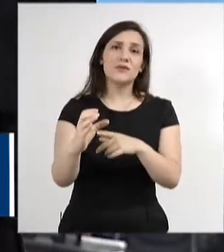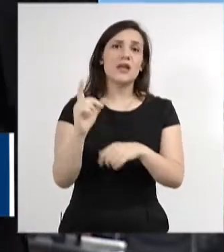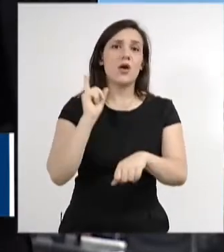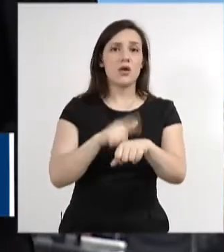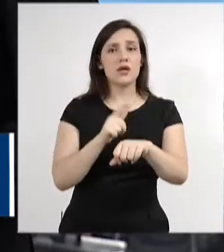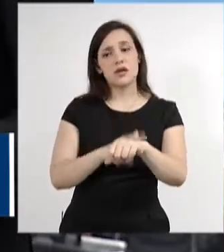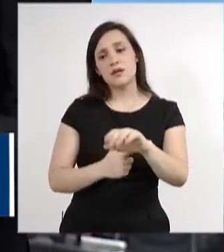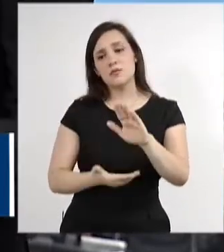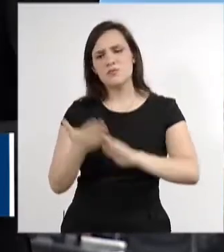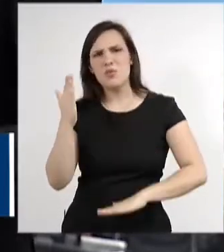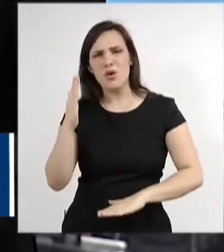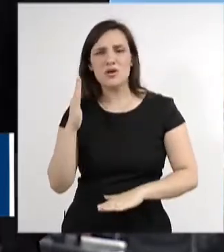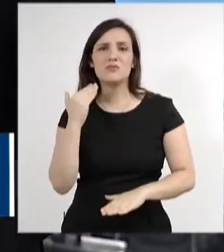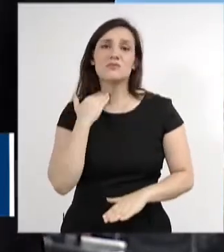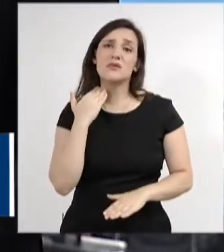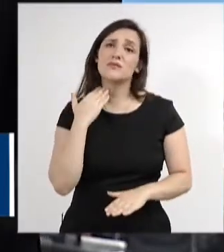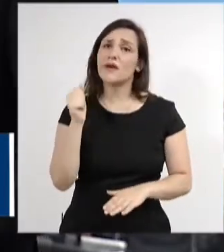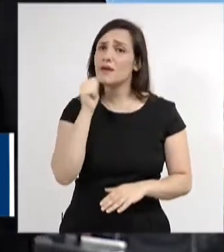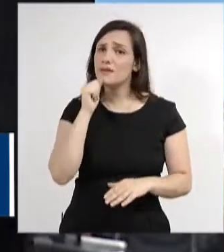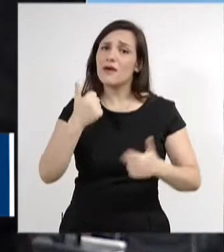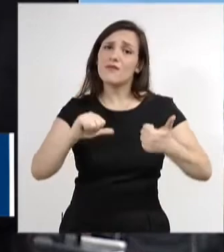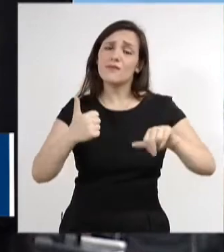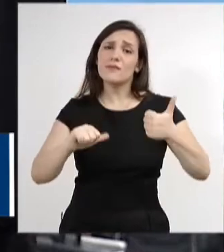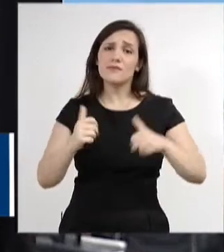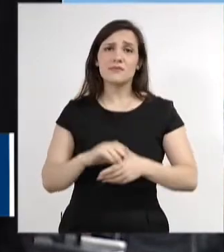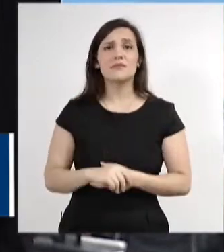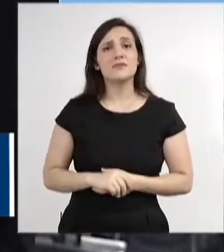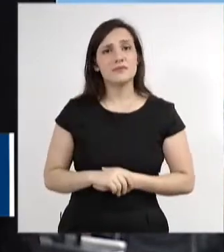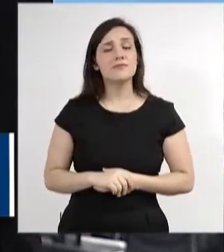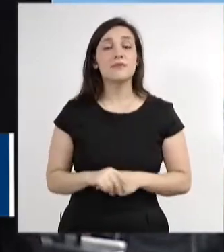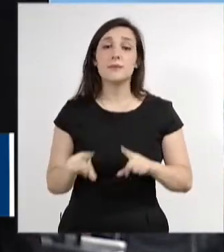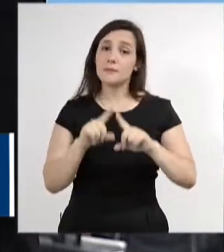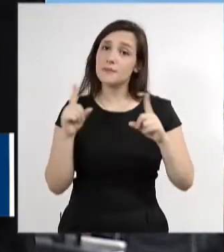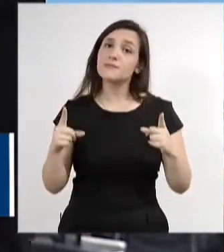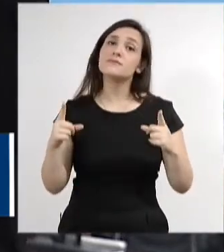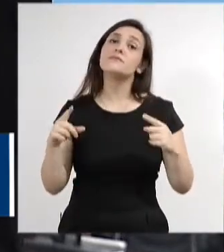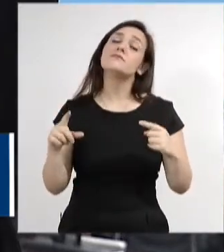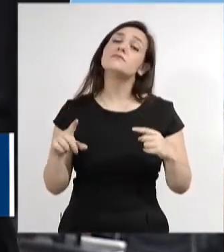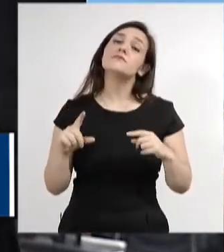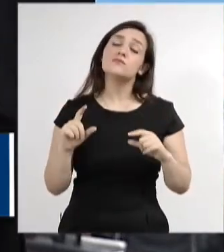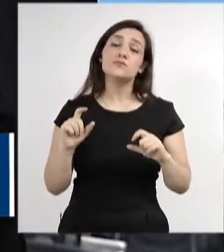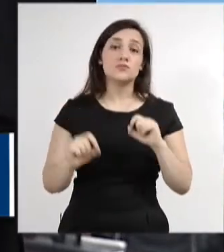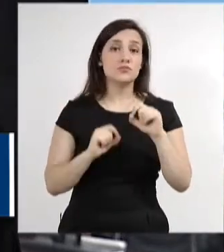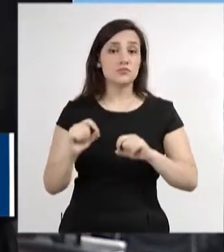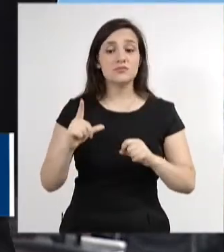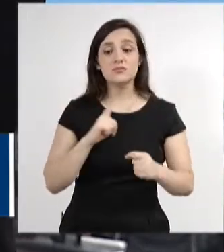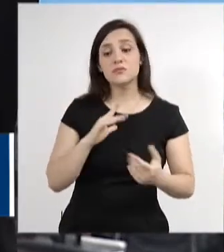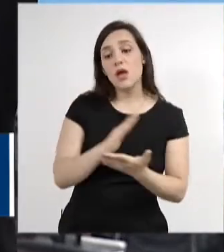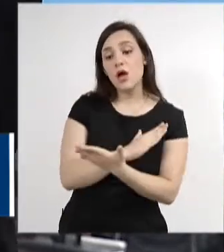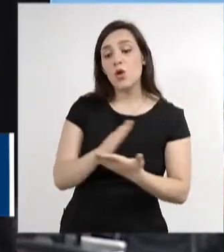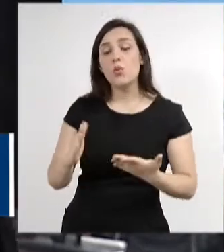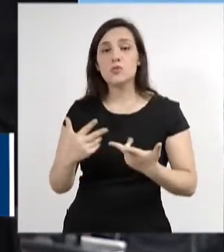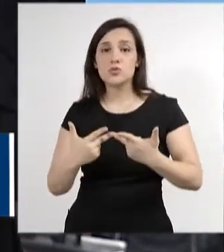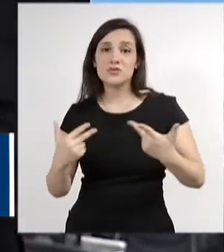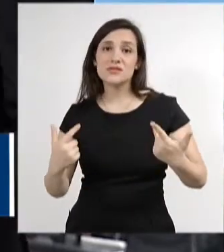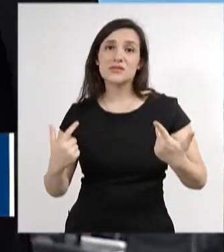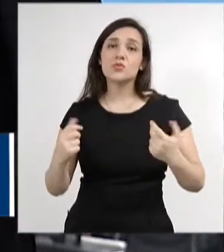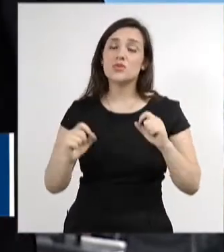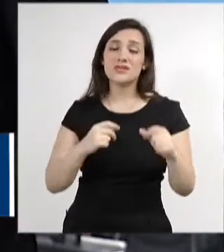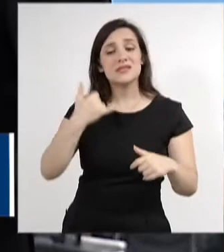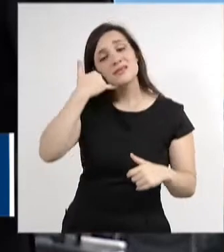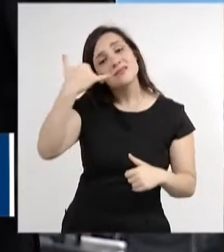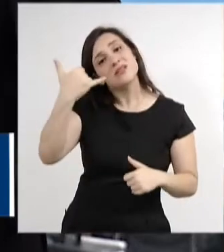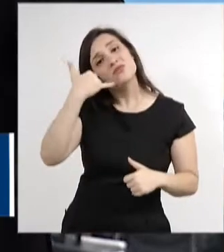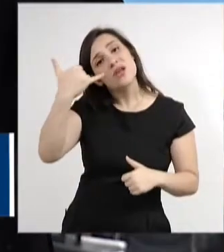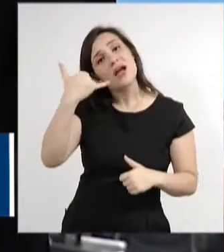né? Esse projeto ainda está tramitando lá, mas a gente tem essa questão também que, em alguns casos, o celular acaba